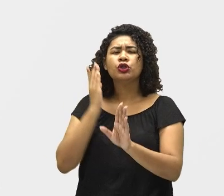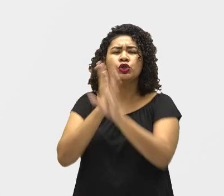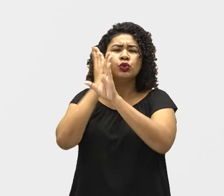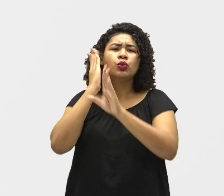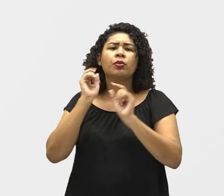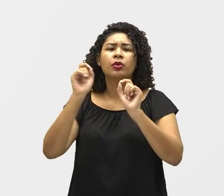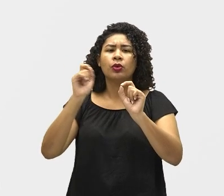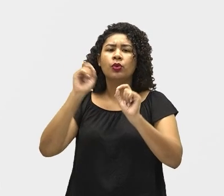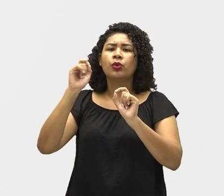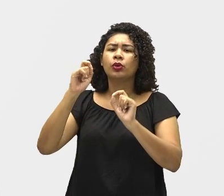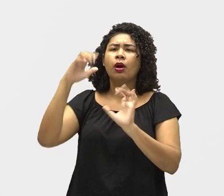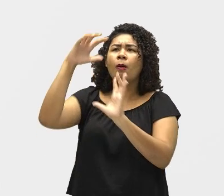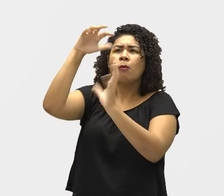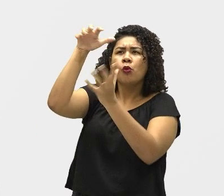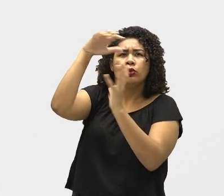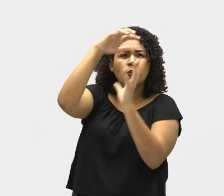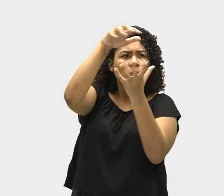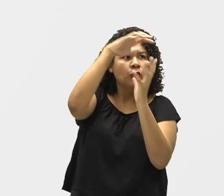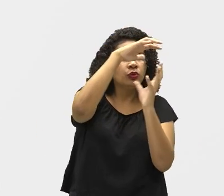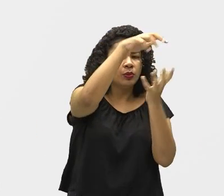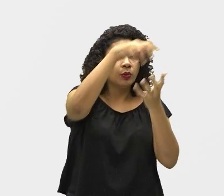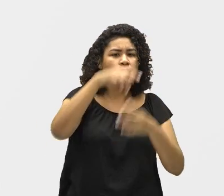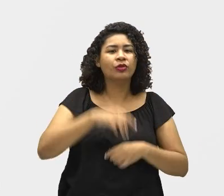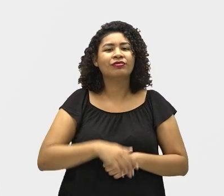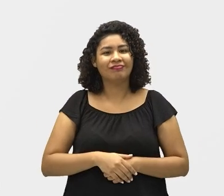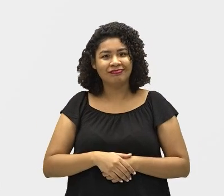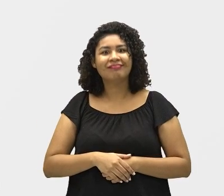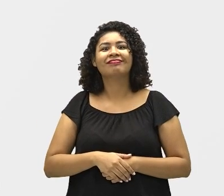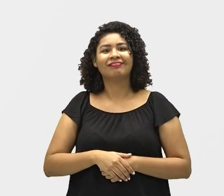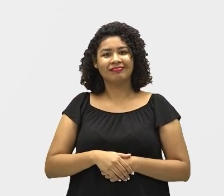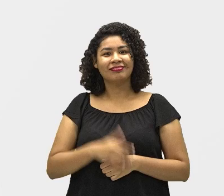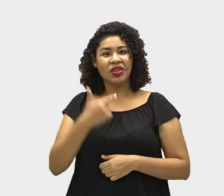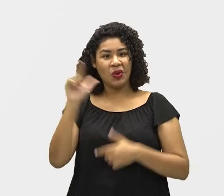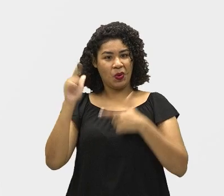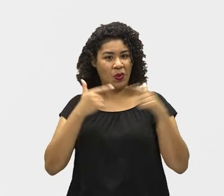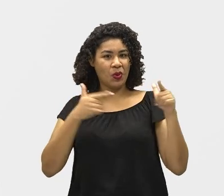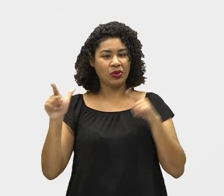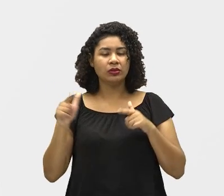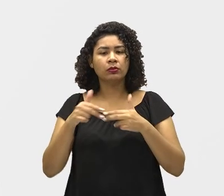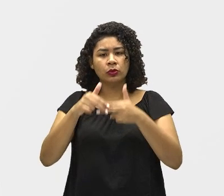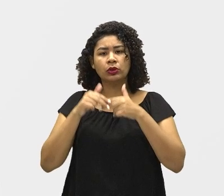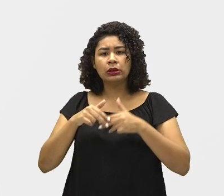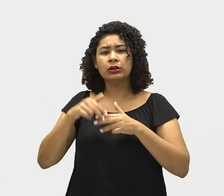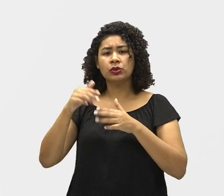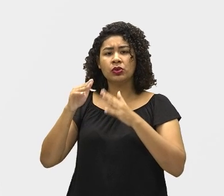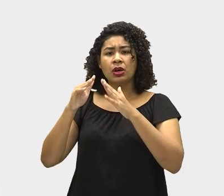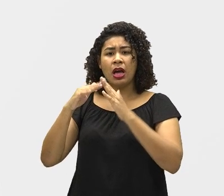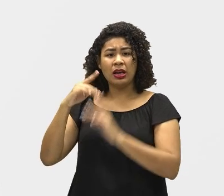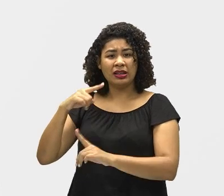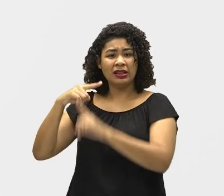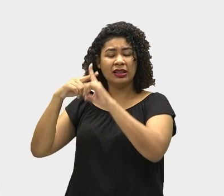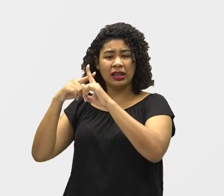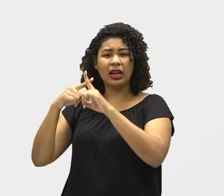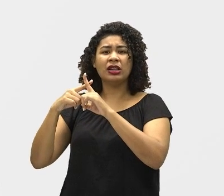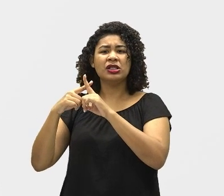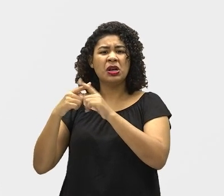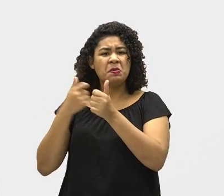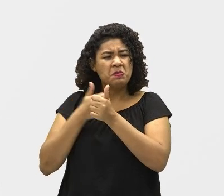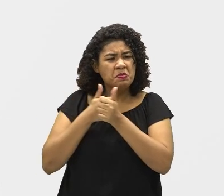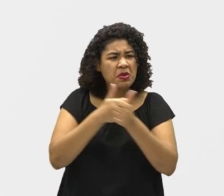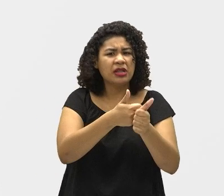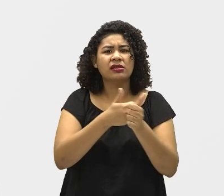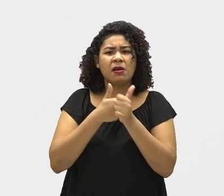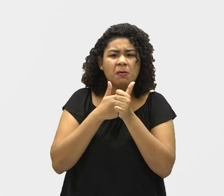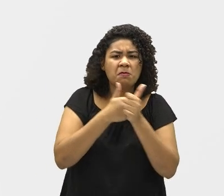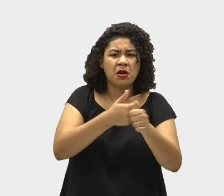manchas solares, os satélites de Júpiter. Perseguido e ameaçado pela Igreja, Galileu foi obrigado a negar publicamente suas